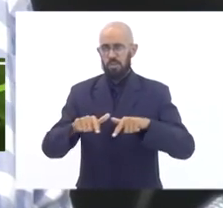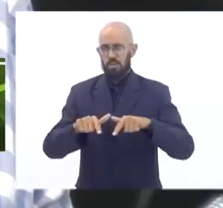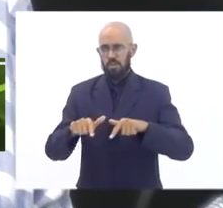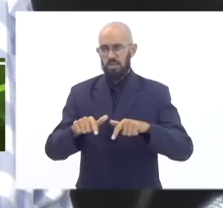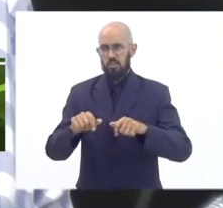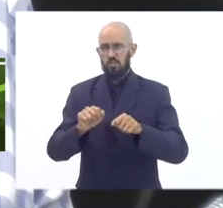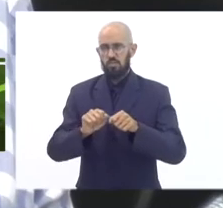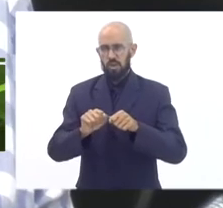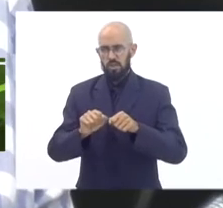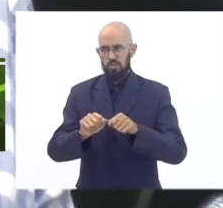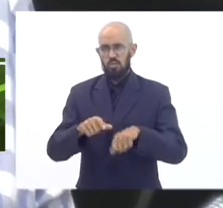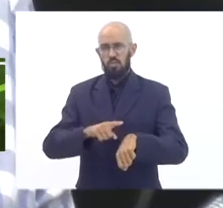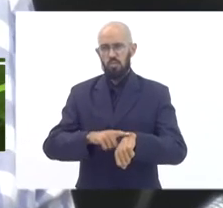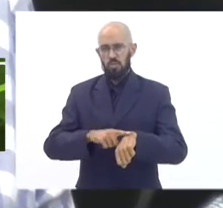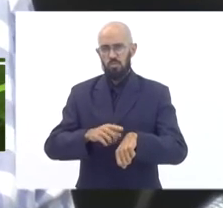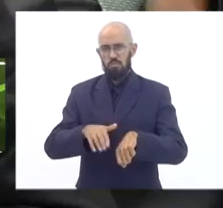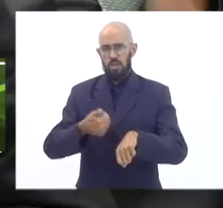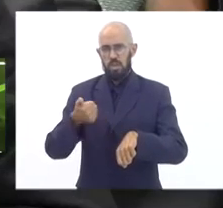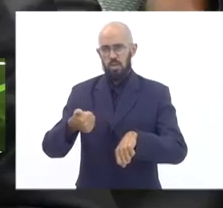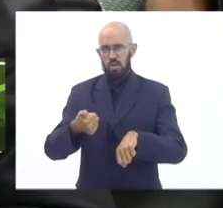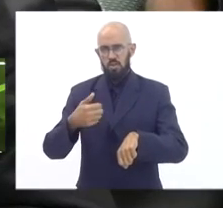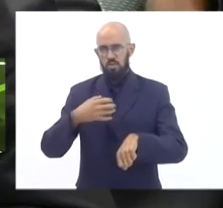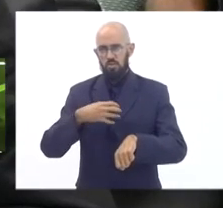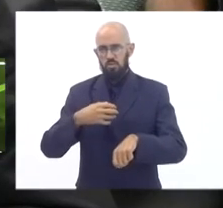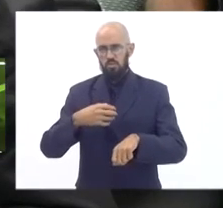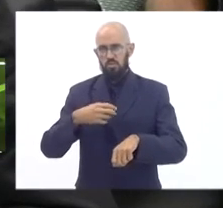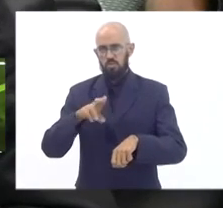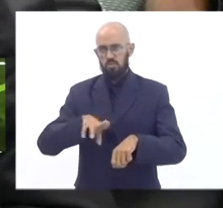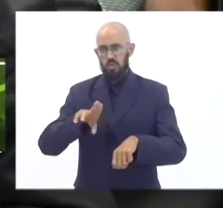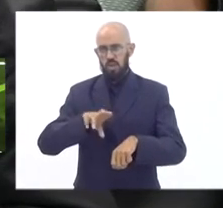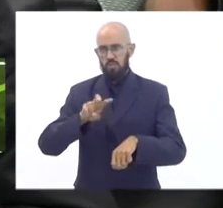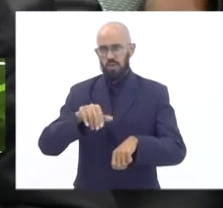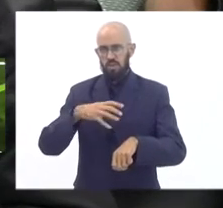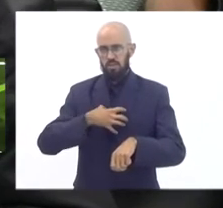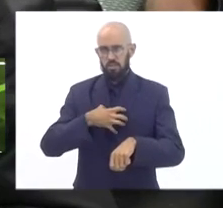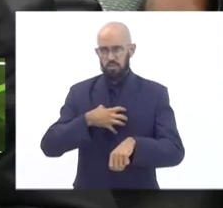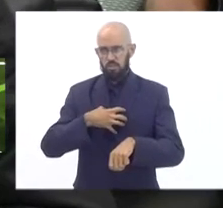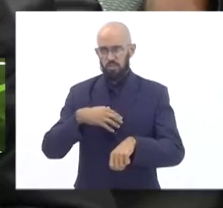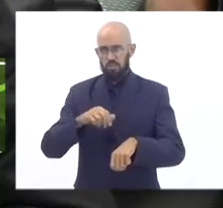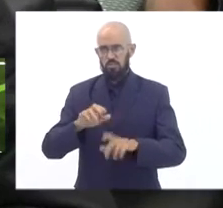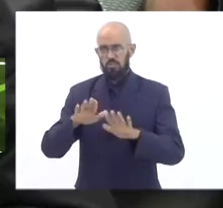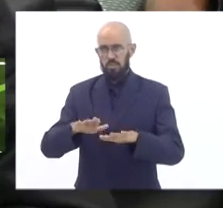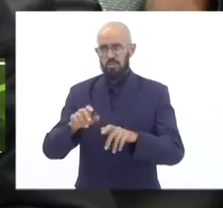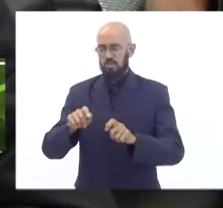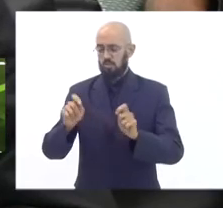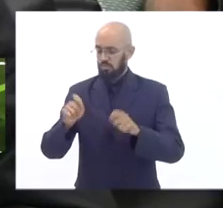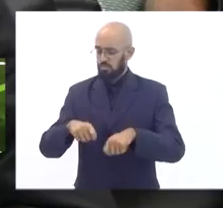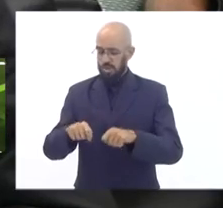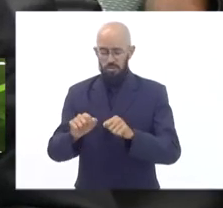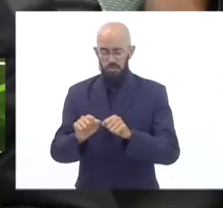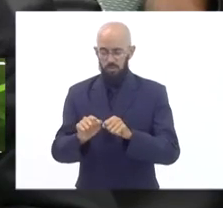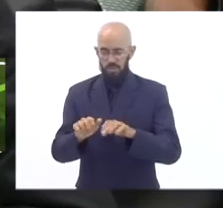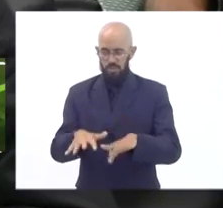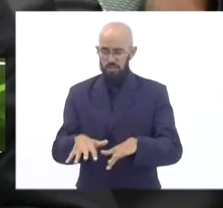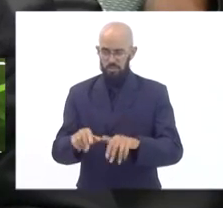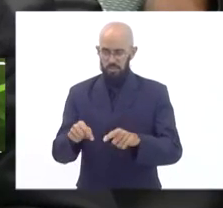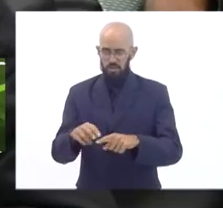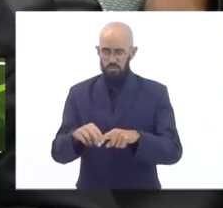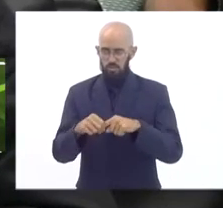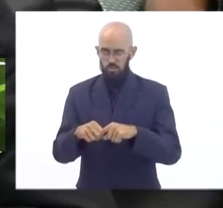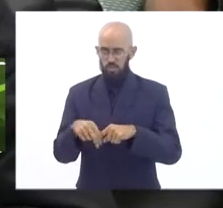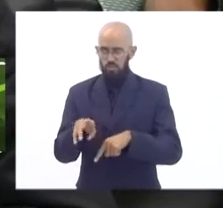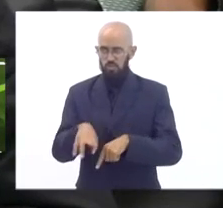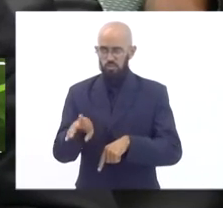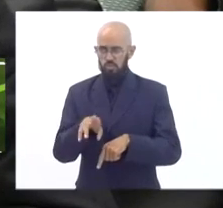pontual, regular, e o passageiro vai sentir. Como nós não temos condições de operar dessa forma, o passageiro sim